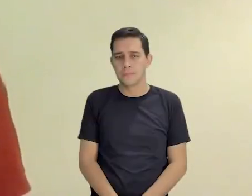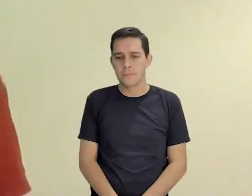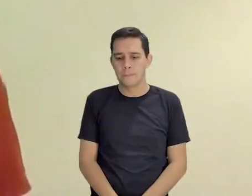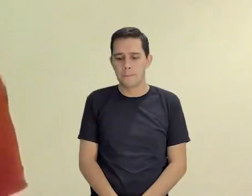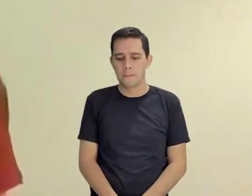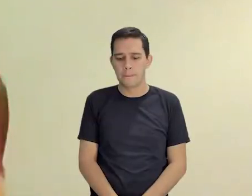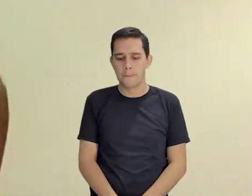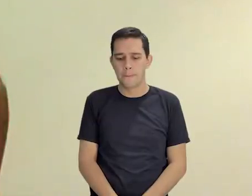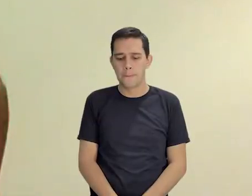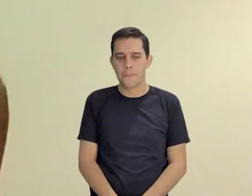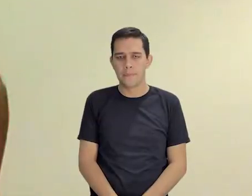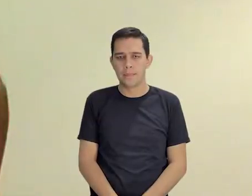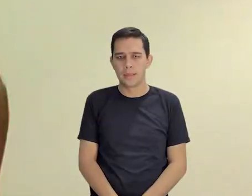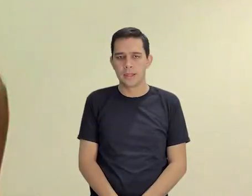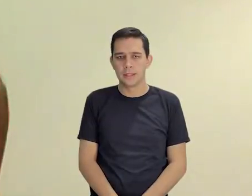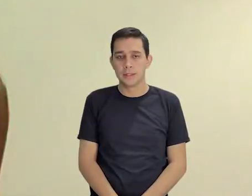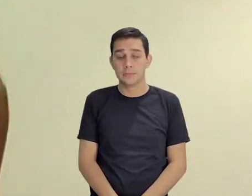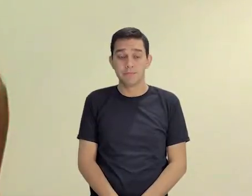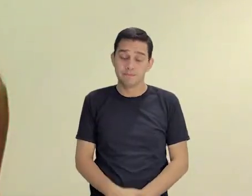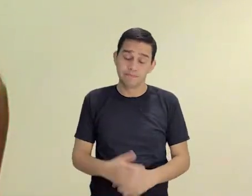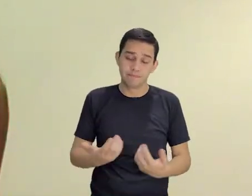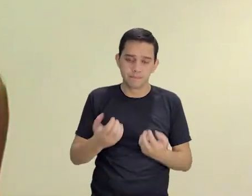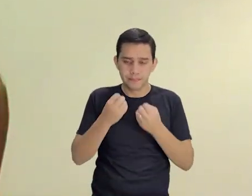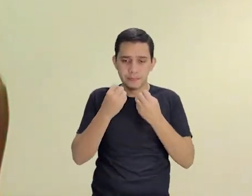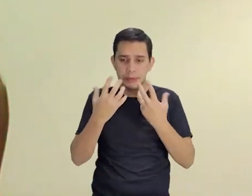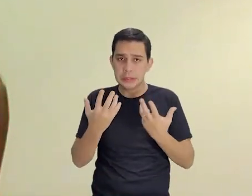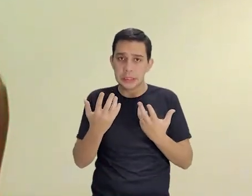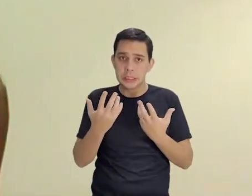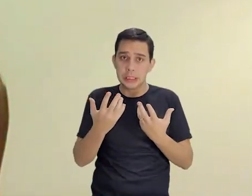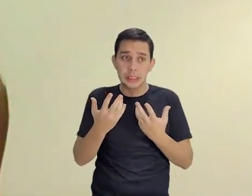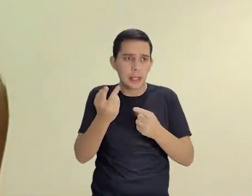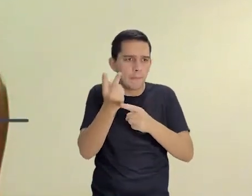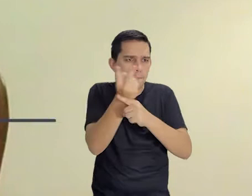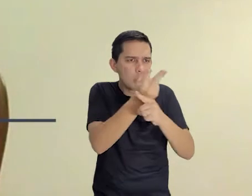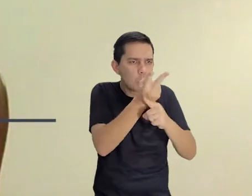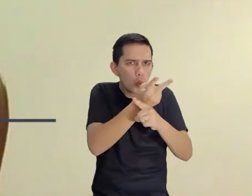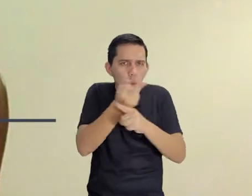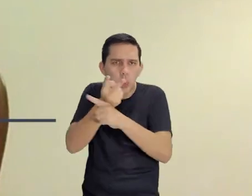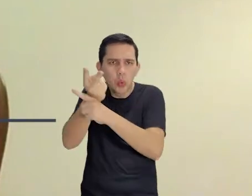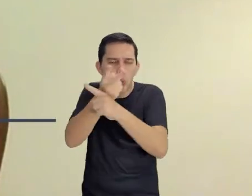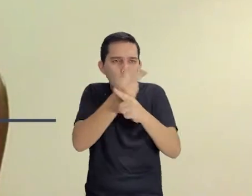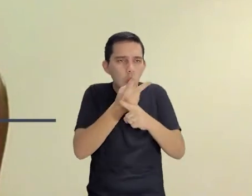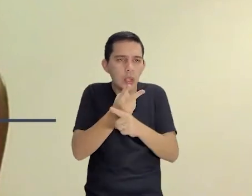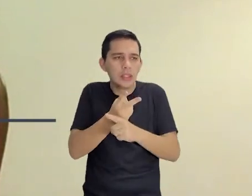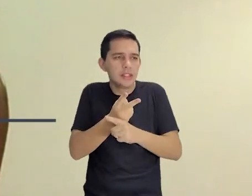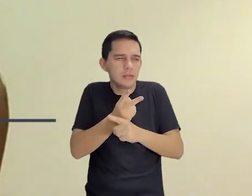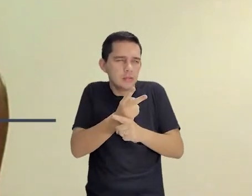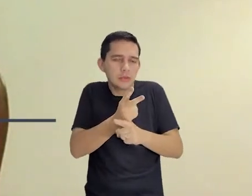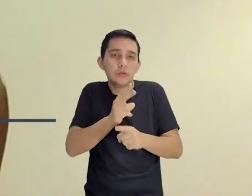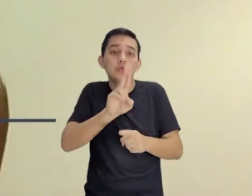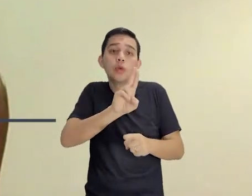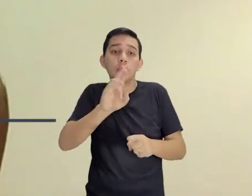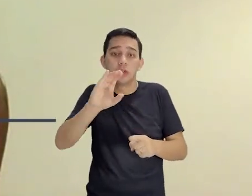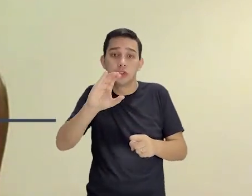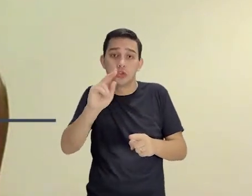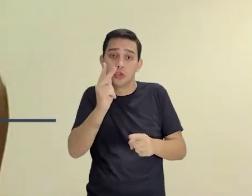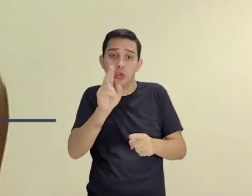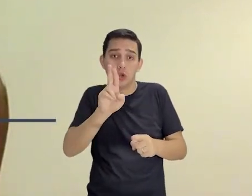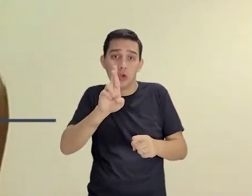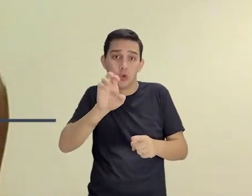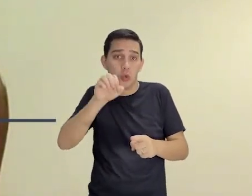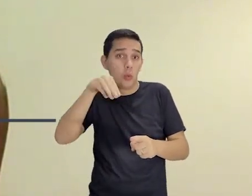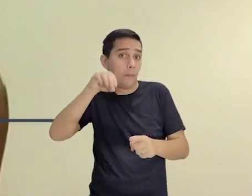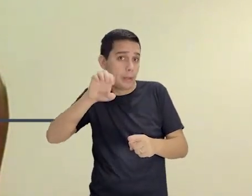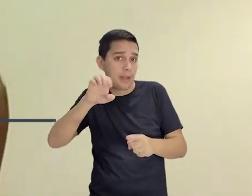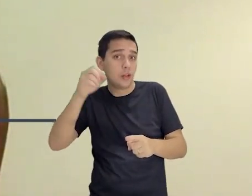Bom, essa Operação Chorume 2, ela é um desdobramento da Operação Chorume Fase 1, e